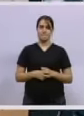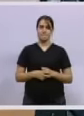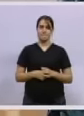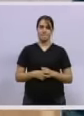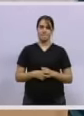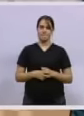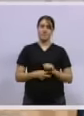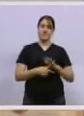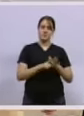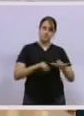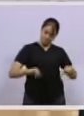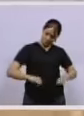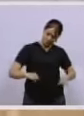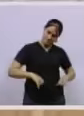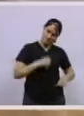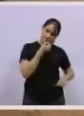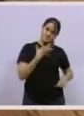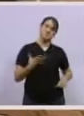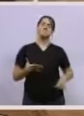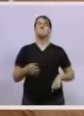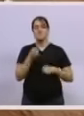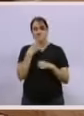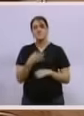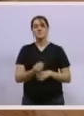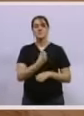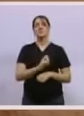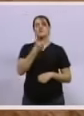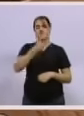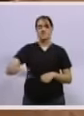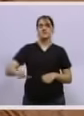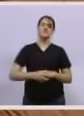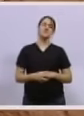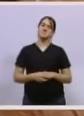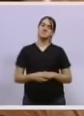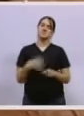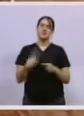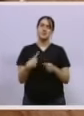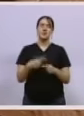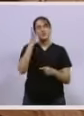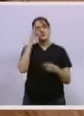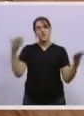Valeu a pena o sofrimento, dona Ana? Viveria tudo de novo? Do mesmo jeito.